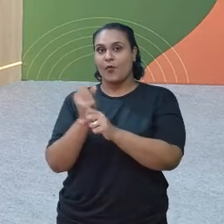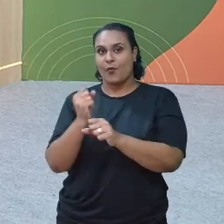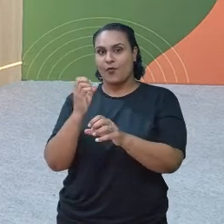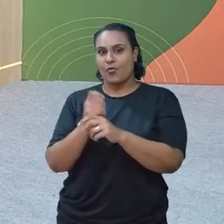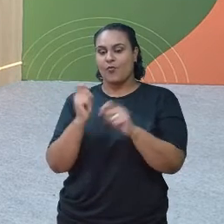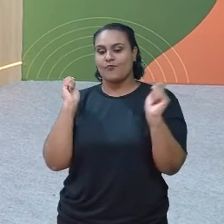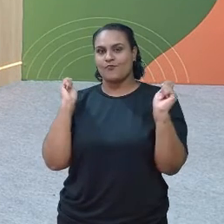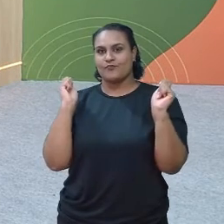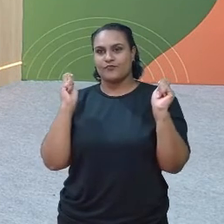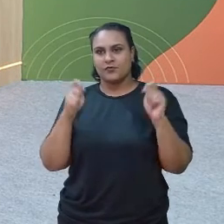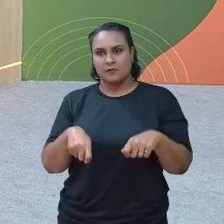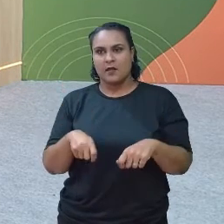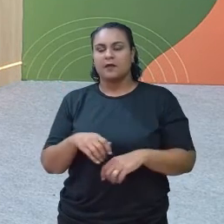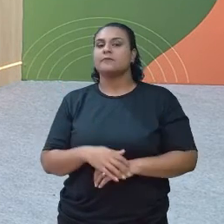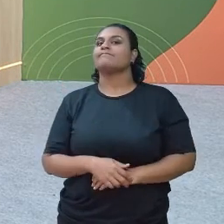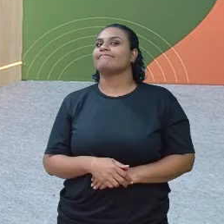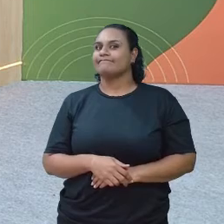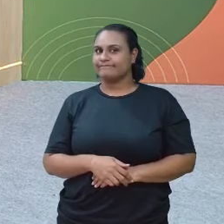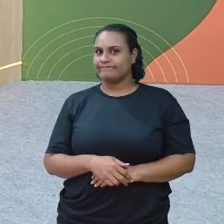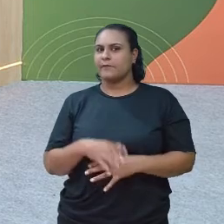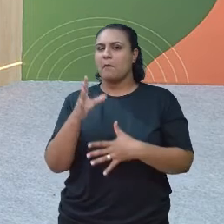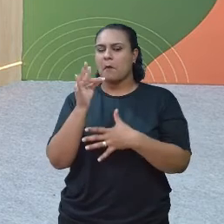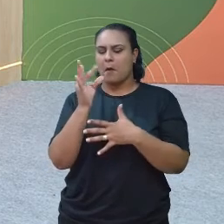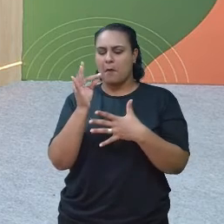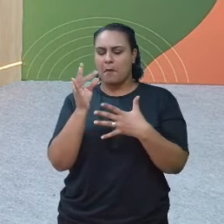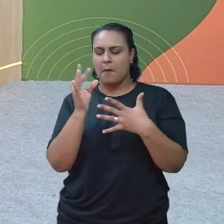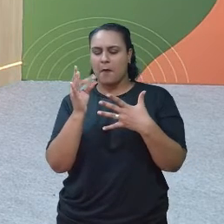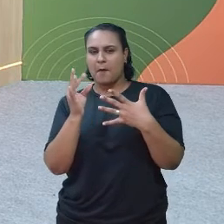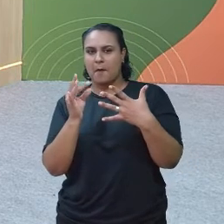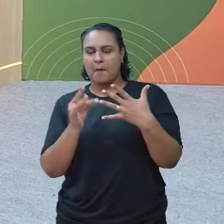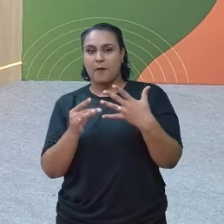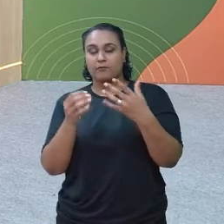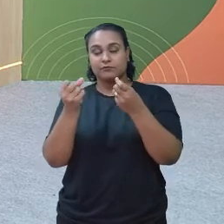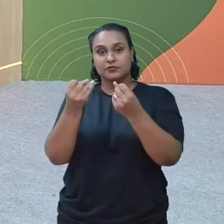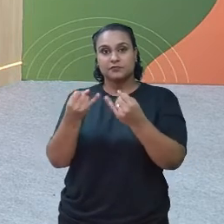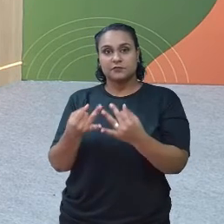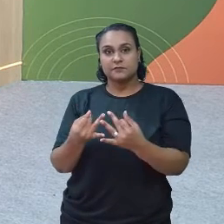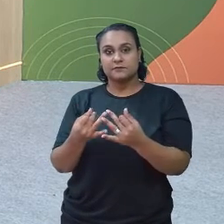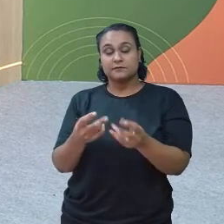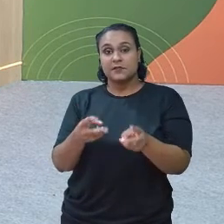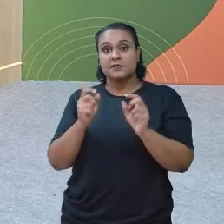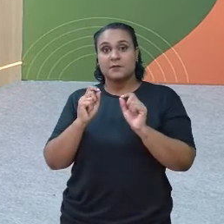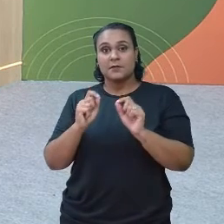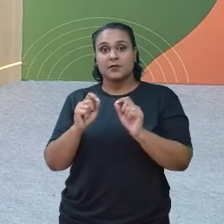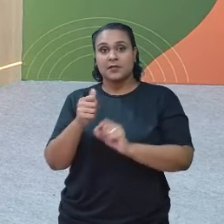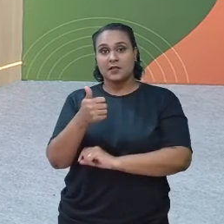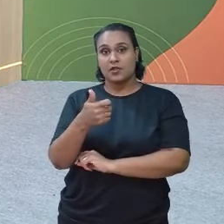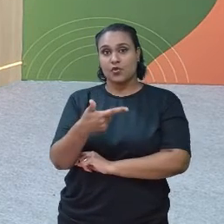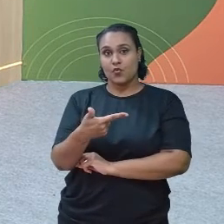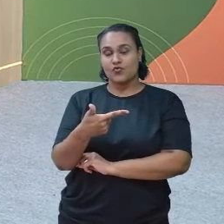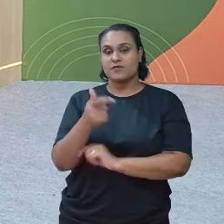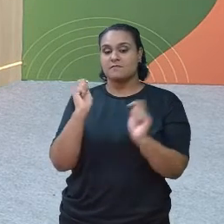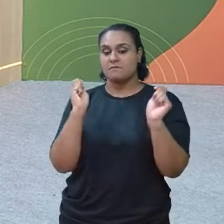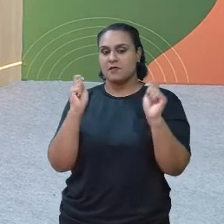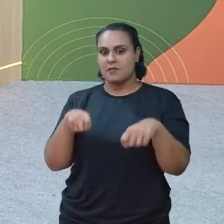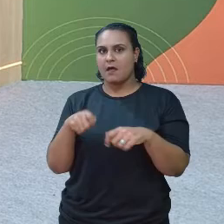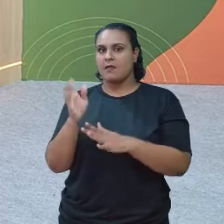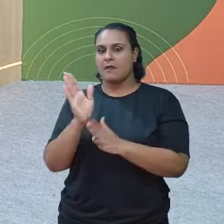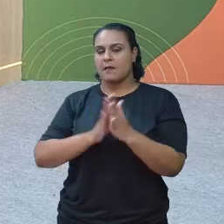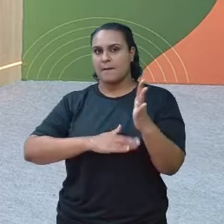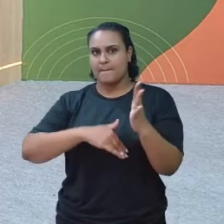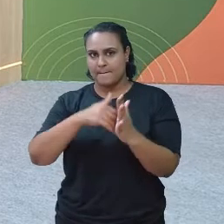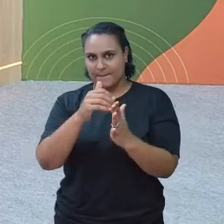essas possibilidades aí, a gente descreveu todas essas possibilidades e vimos que são 12 maneiras da gente